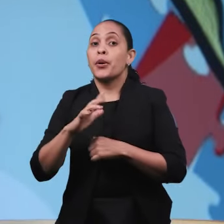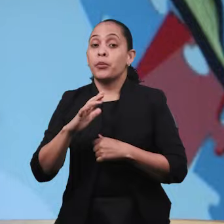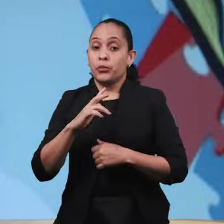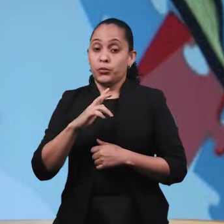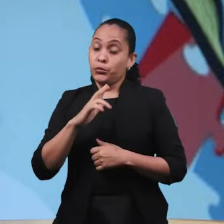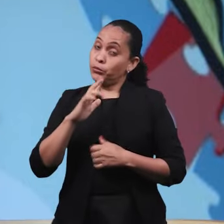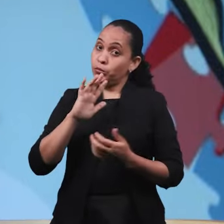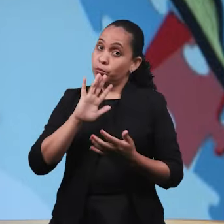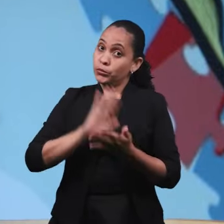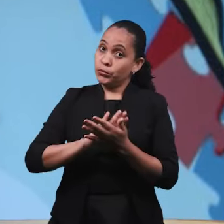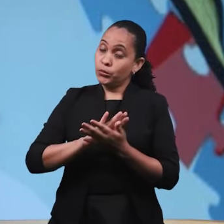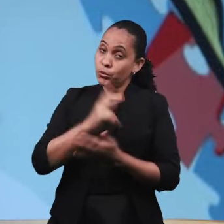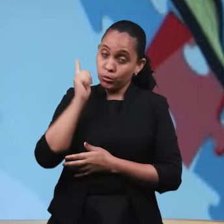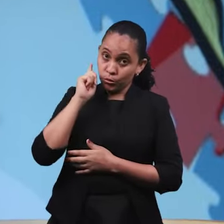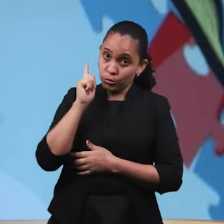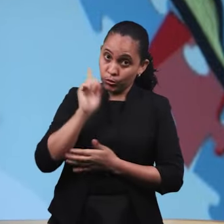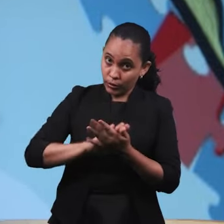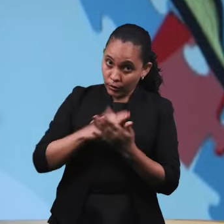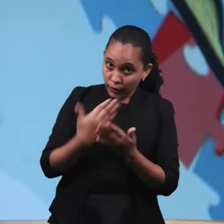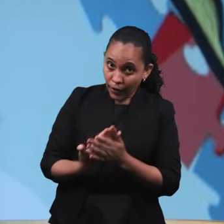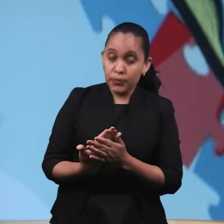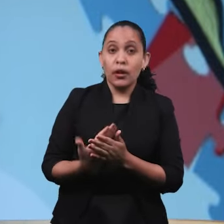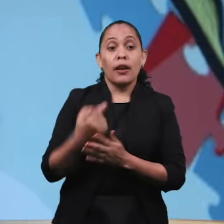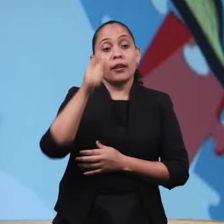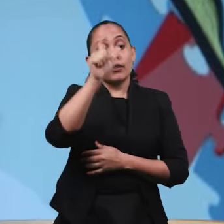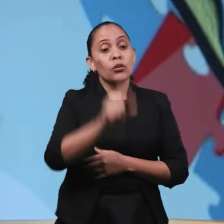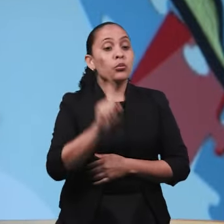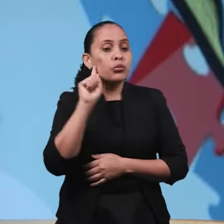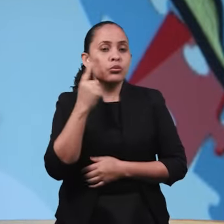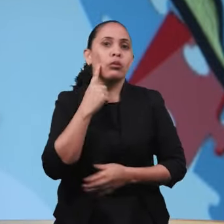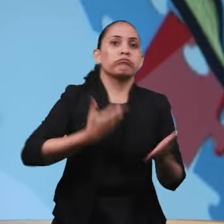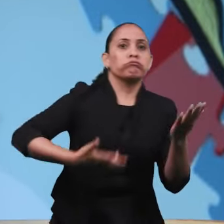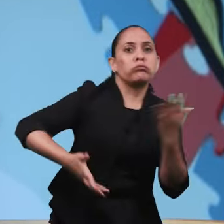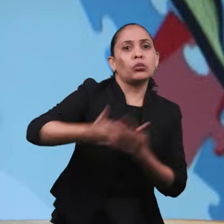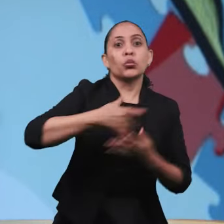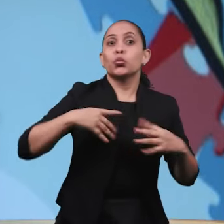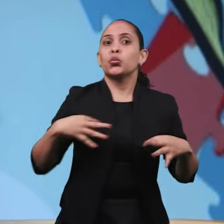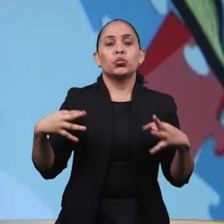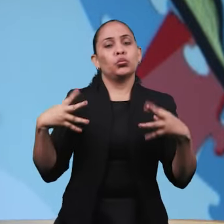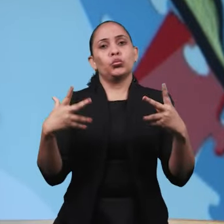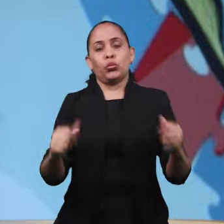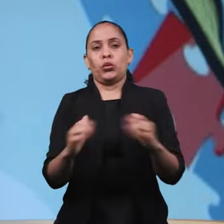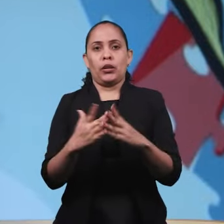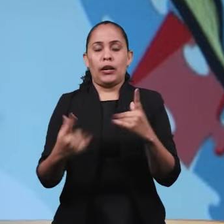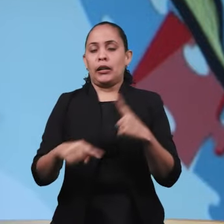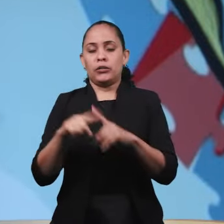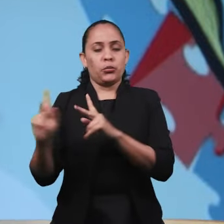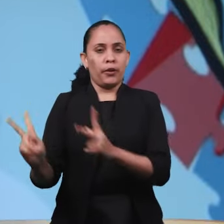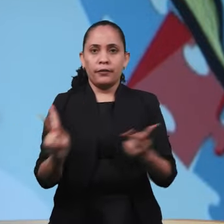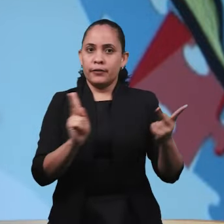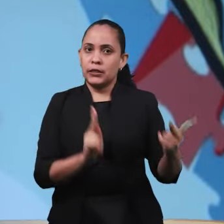que o surdo se sinta totalmente integrado em qualquer atividade da igreja, seja uma